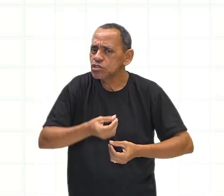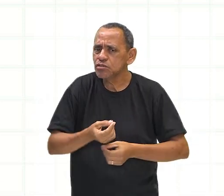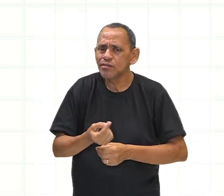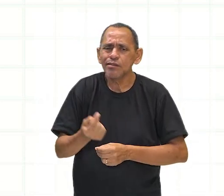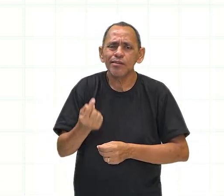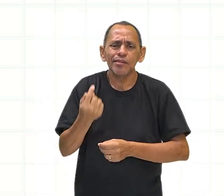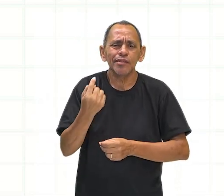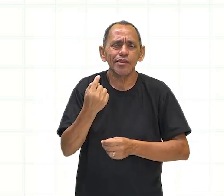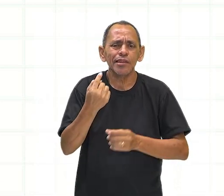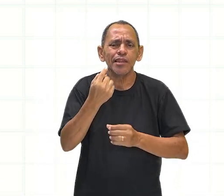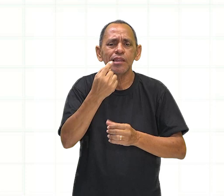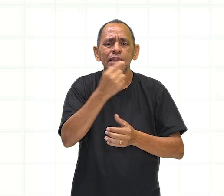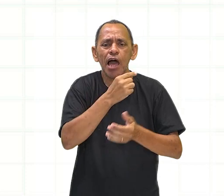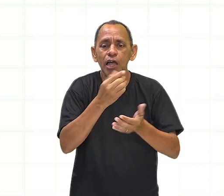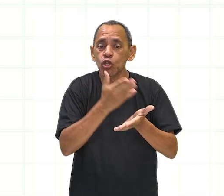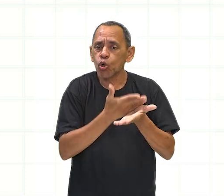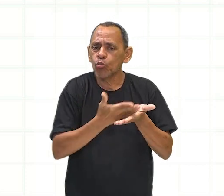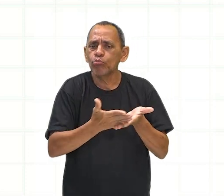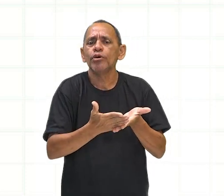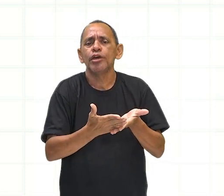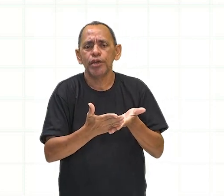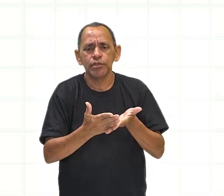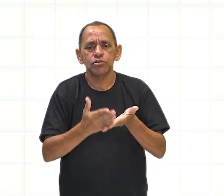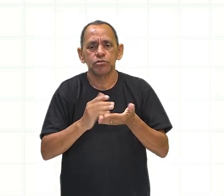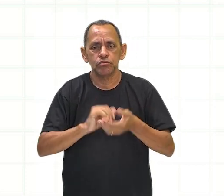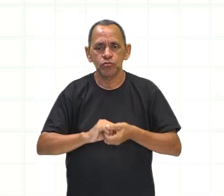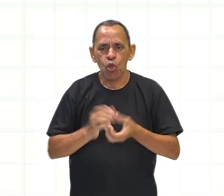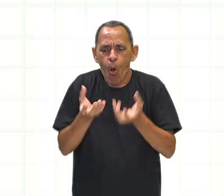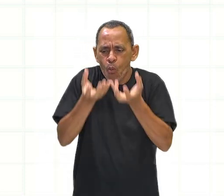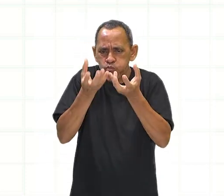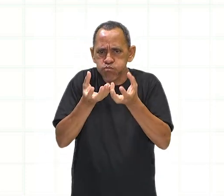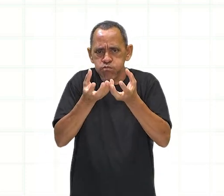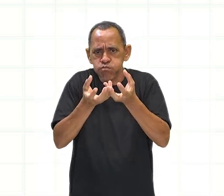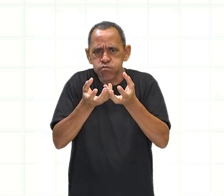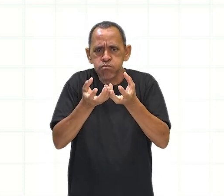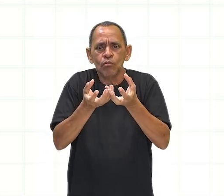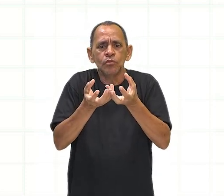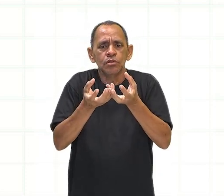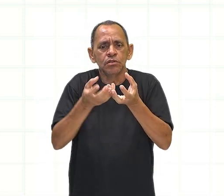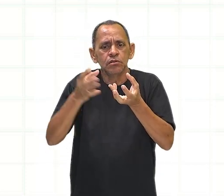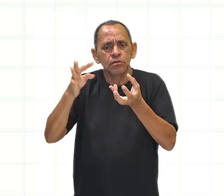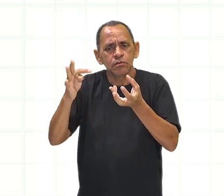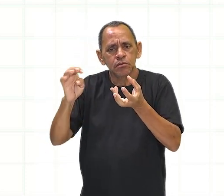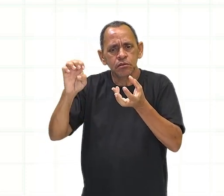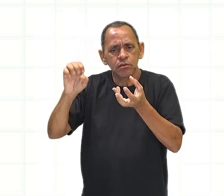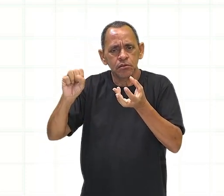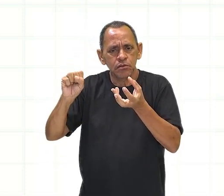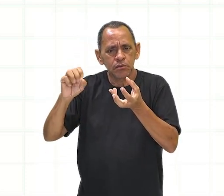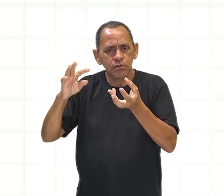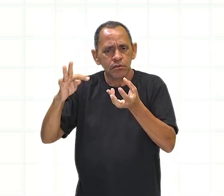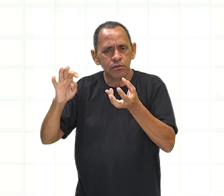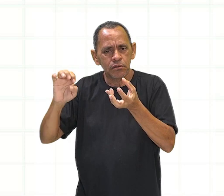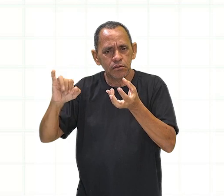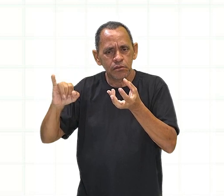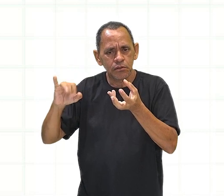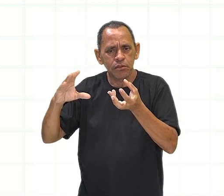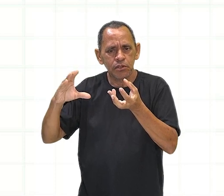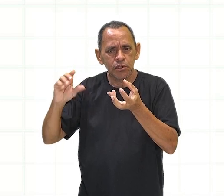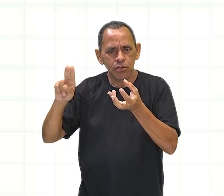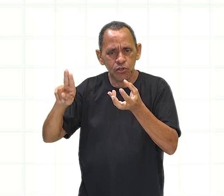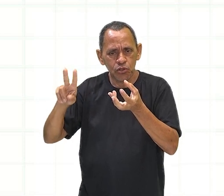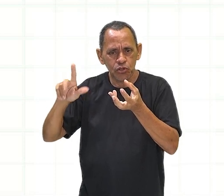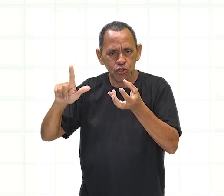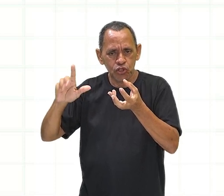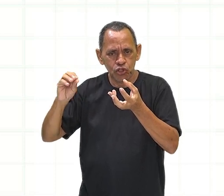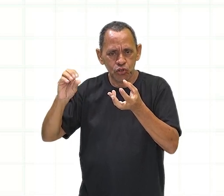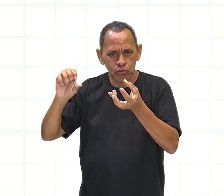nos testículos, né? Lá no interior dos testículos. Então dessa forma está organizado a estrutura de um espermatozoide,